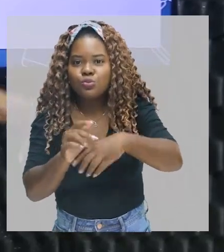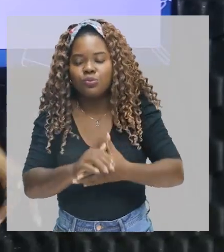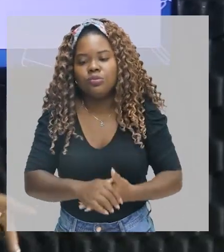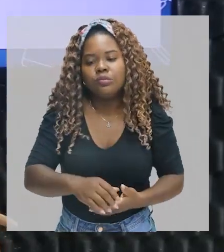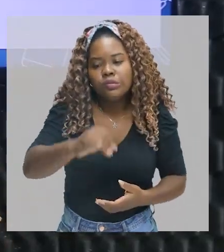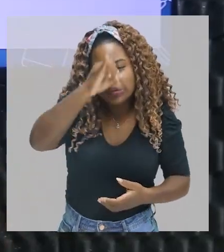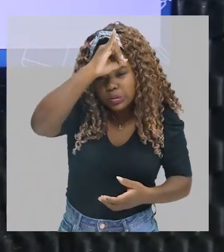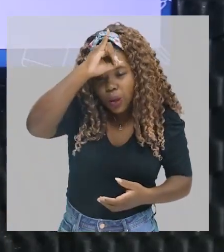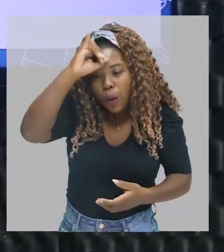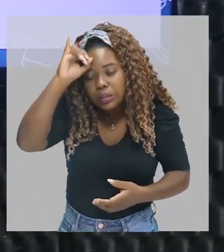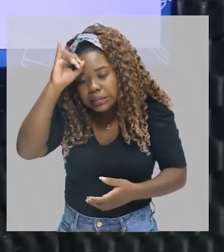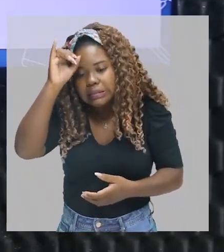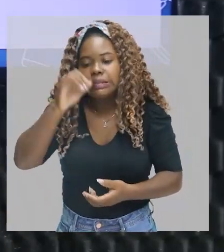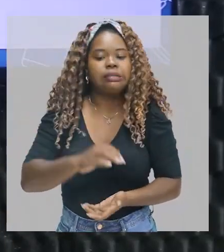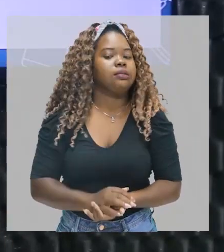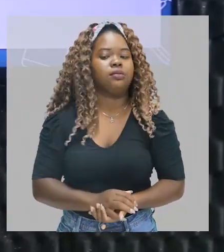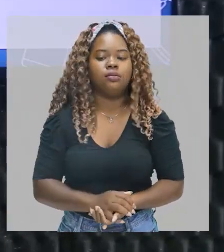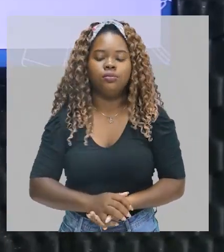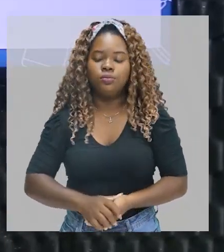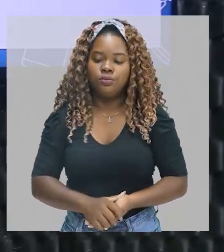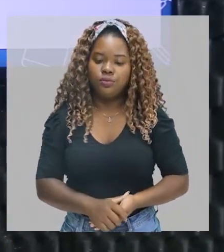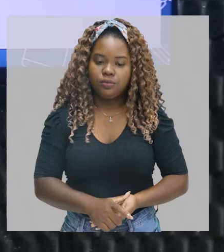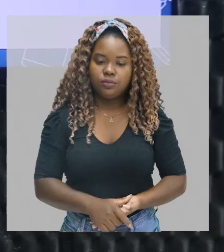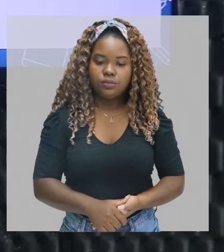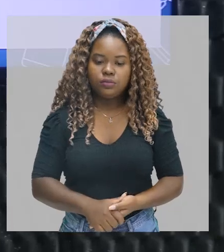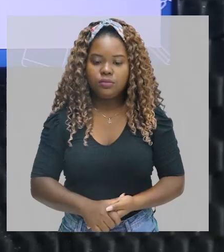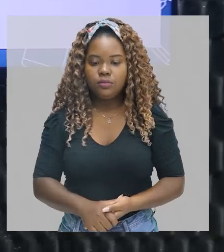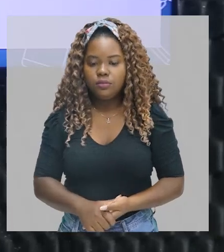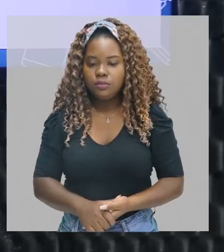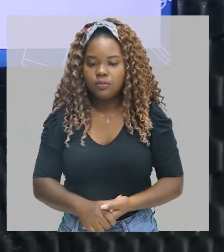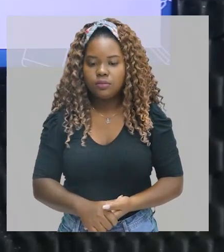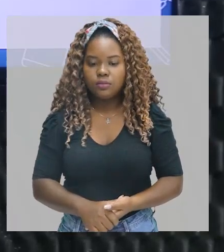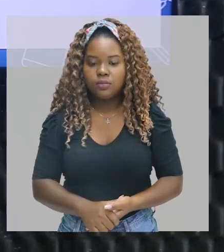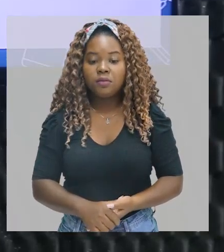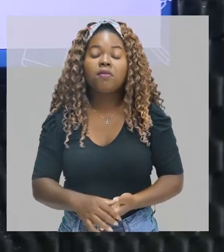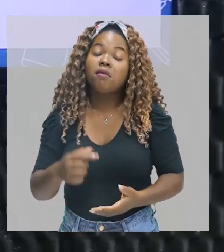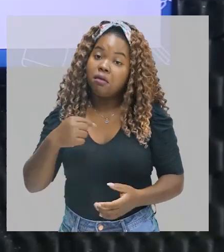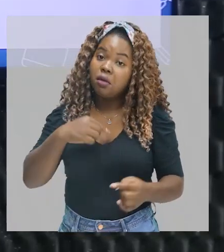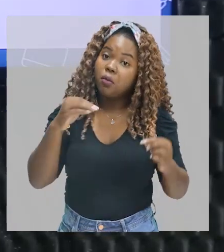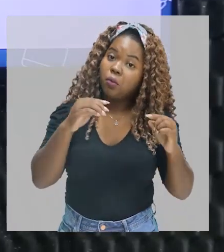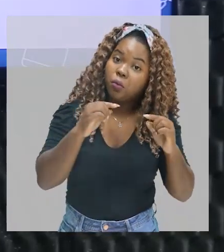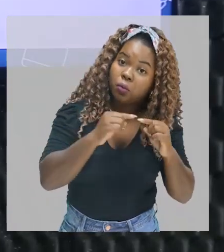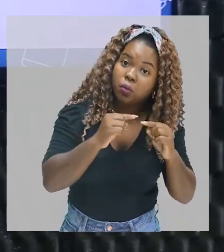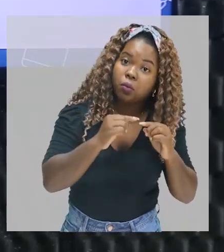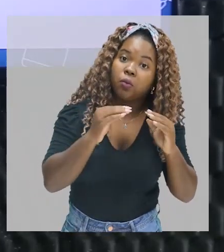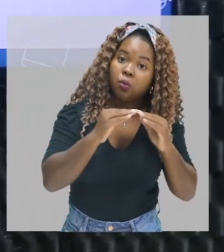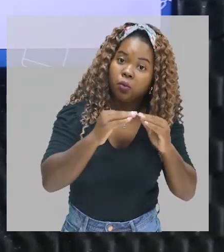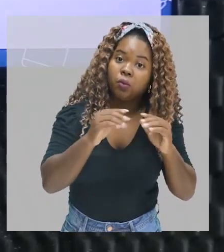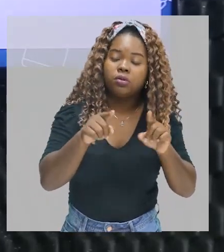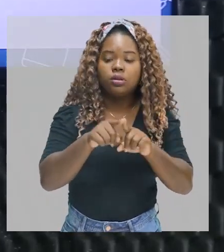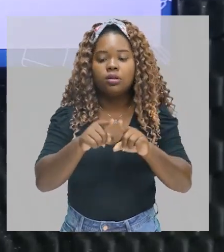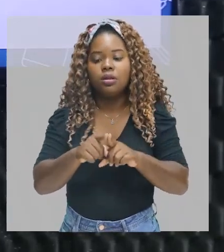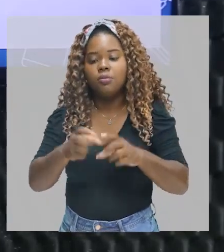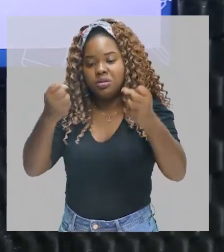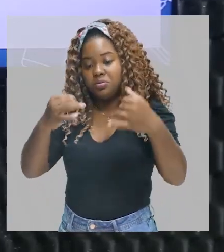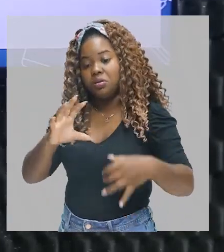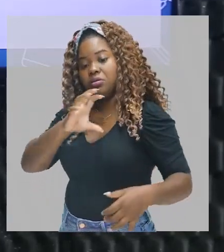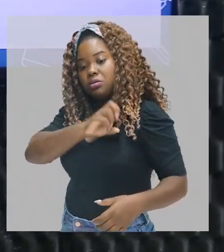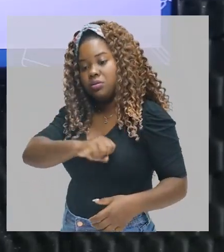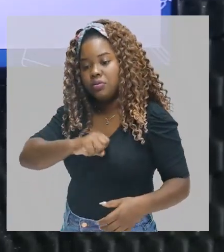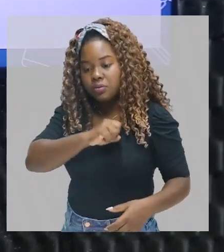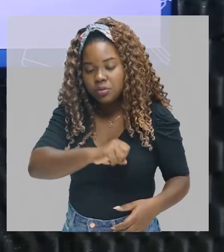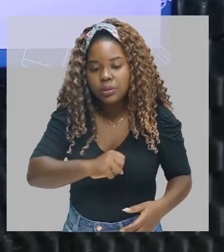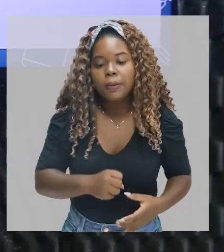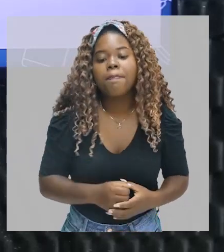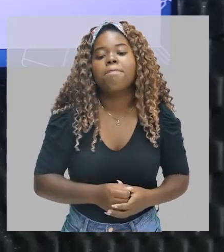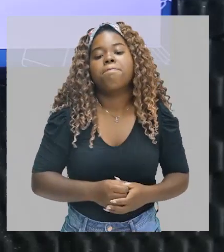ideal maior e única possibilidade de realização do sujeito, que eu concordo, né? Falando de amor, aí a gente, falando, dá